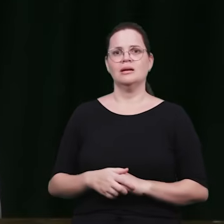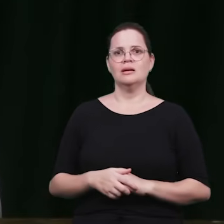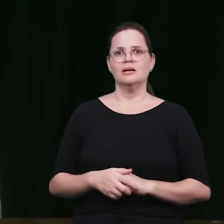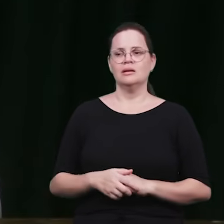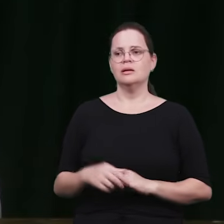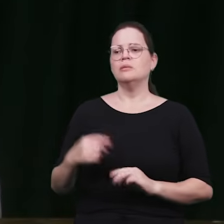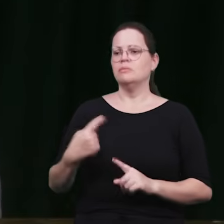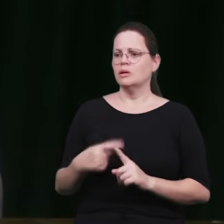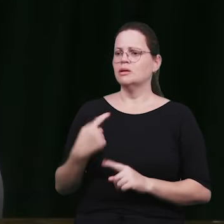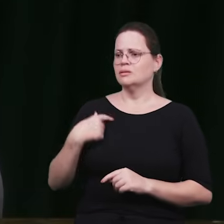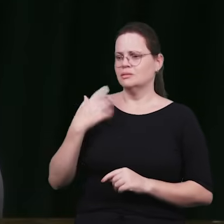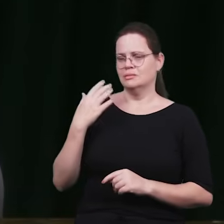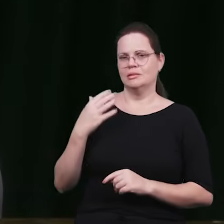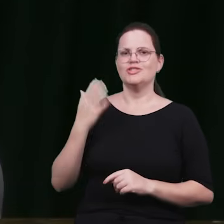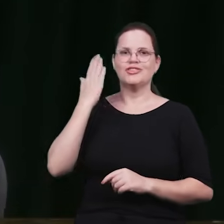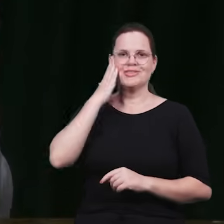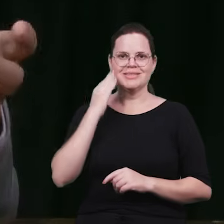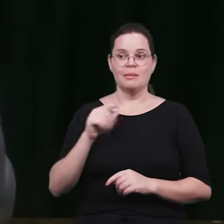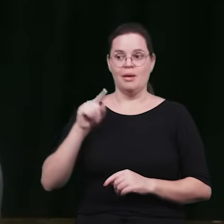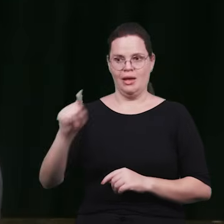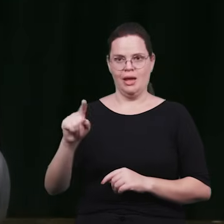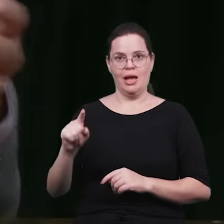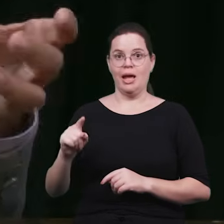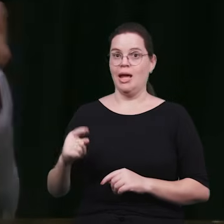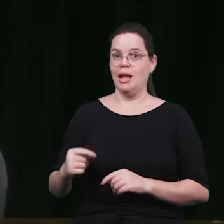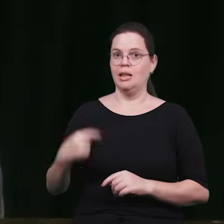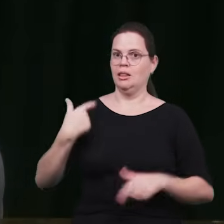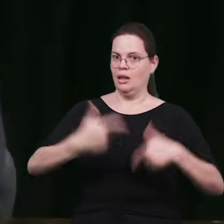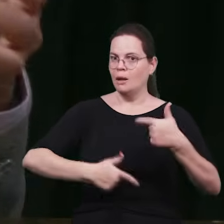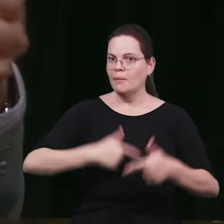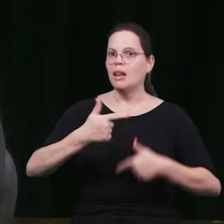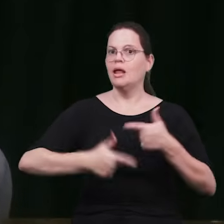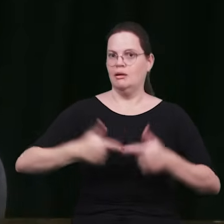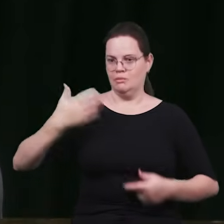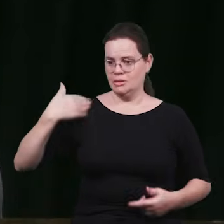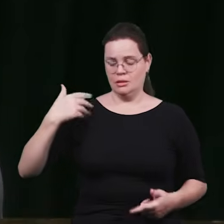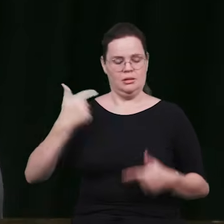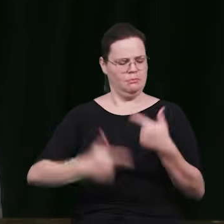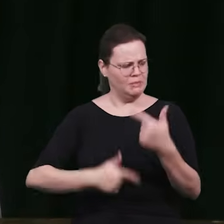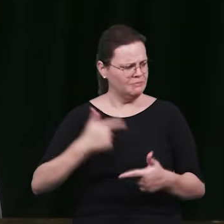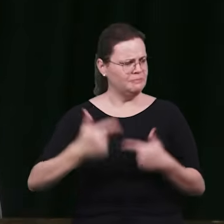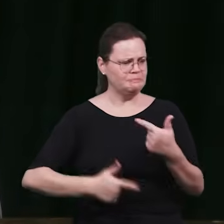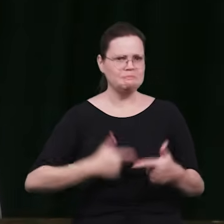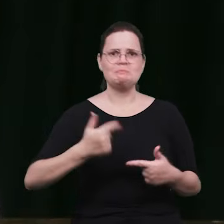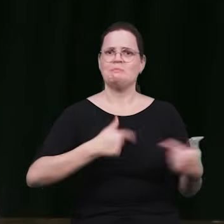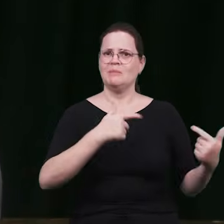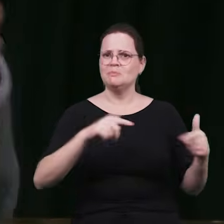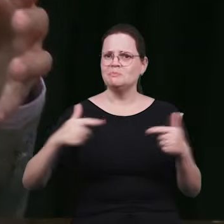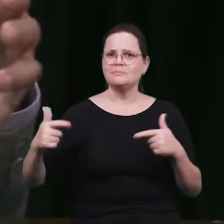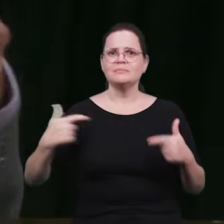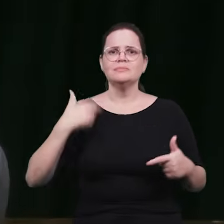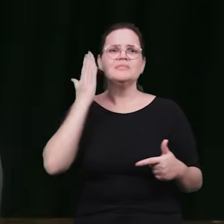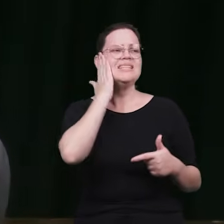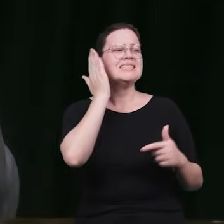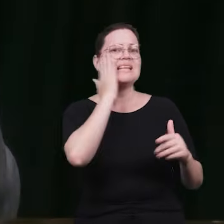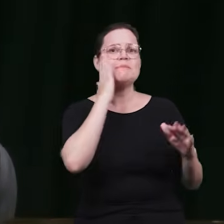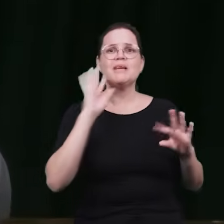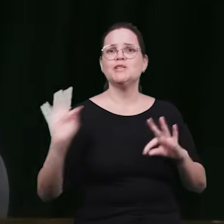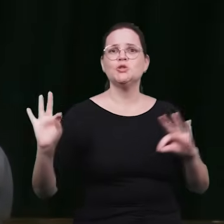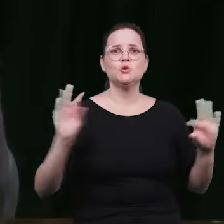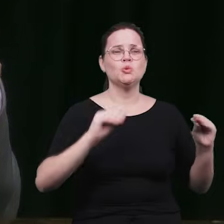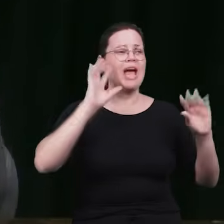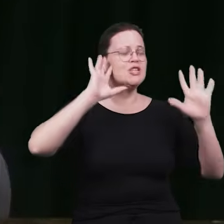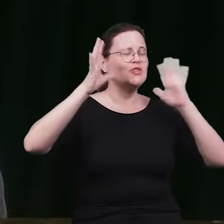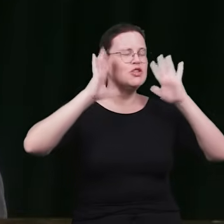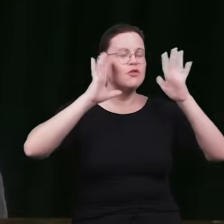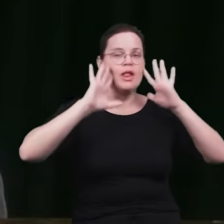a gente sabe que ele ficava ali durante o seminário agitado, tomando, a parte de todas as situações, Não parava,